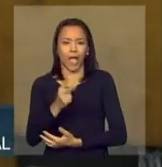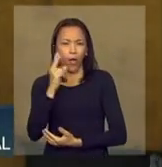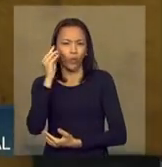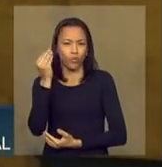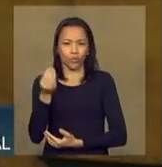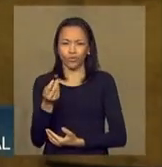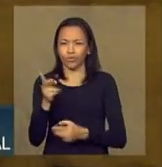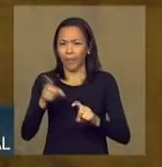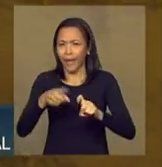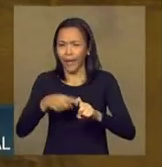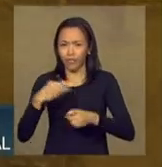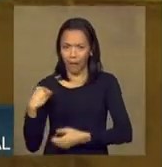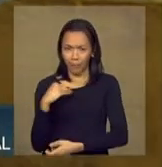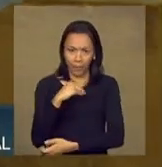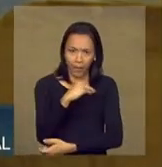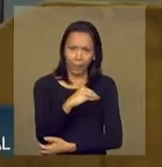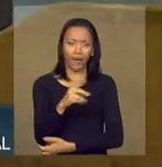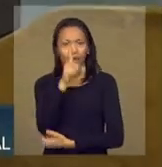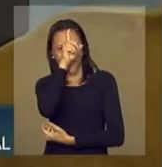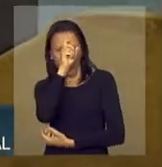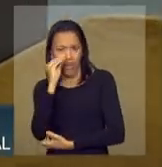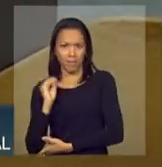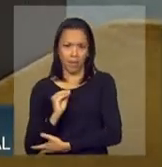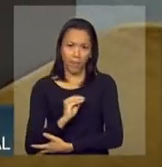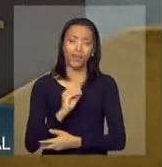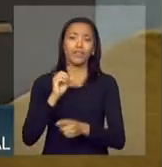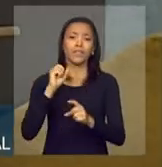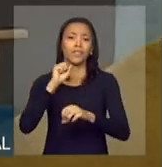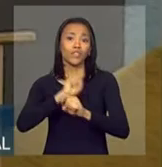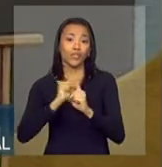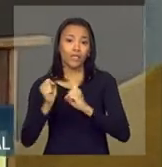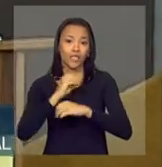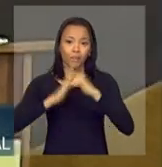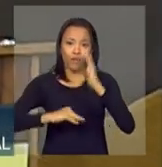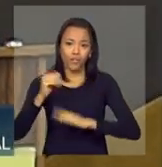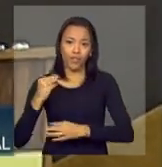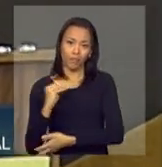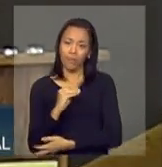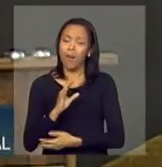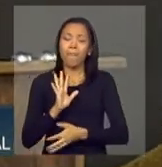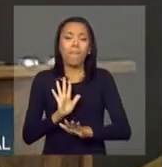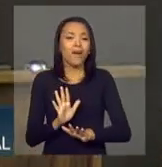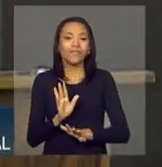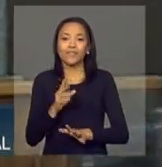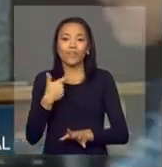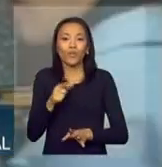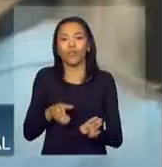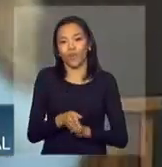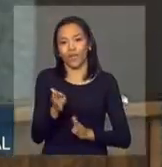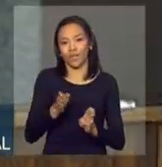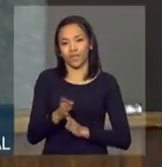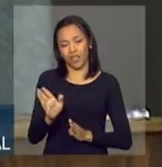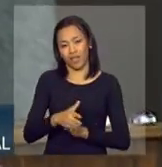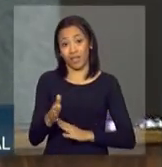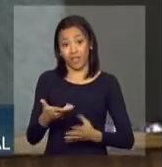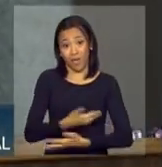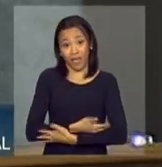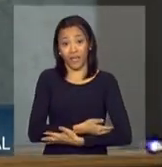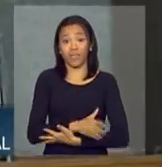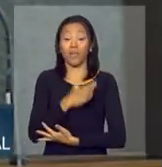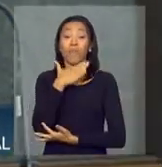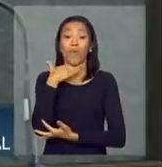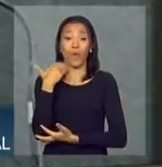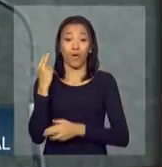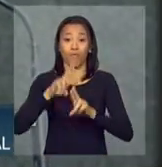médicos, pediatras, enfermeiros, assistentes sociais, mas não recebeu orientação suficiente. A criança morreu por falta de